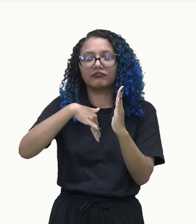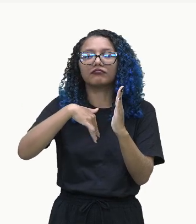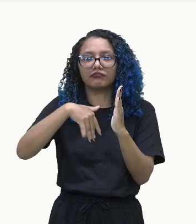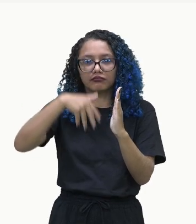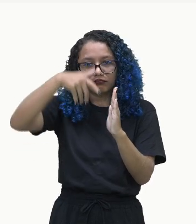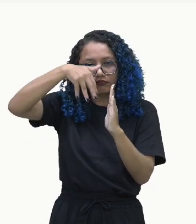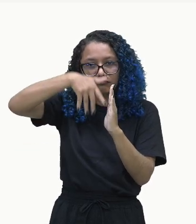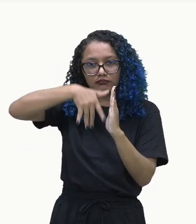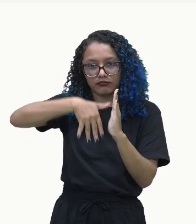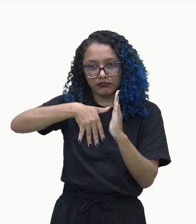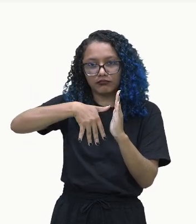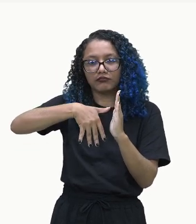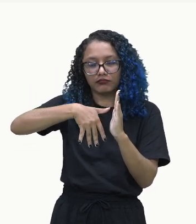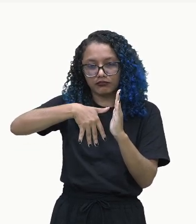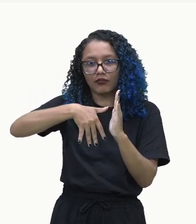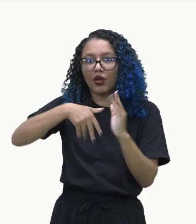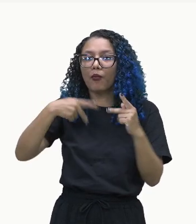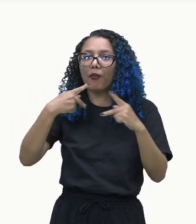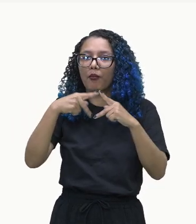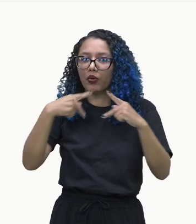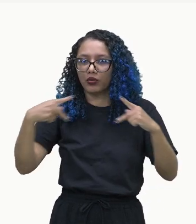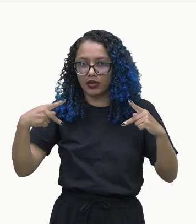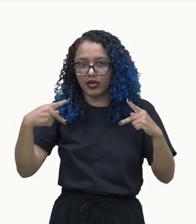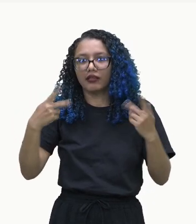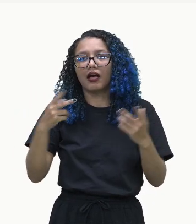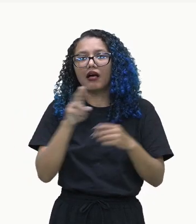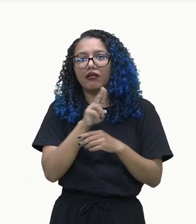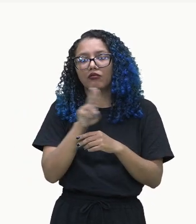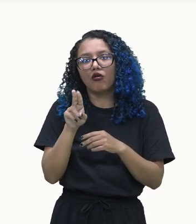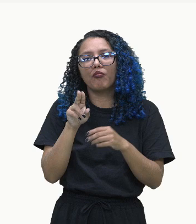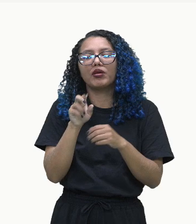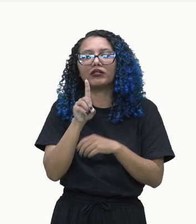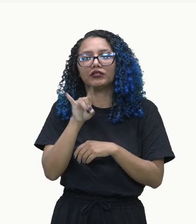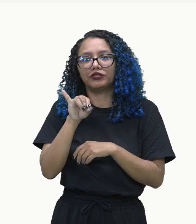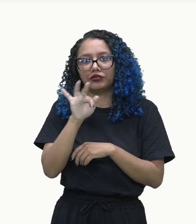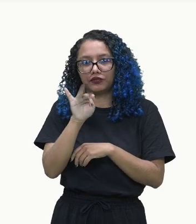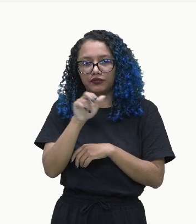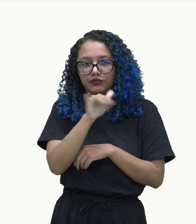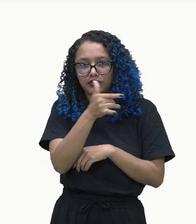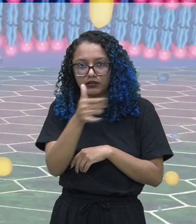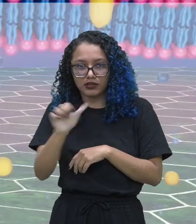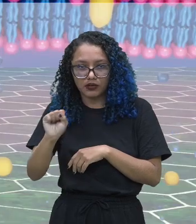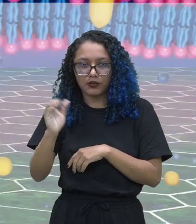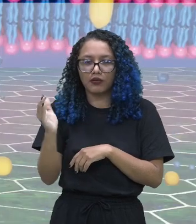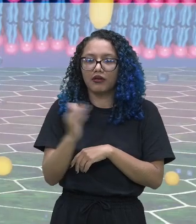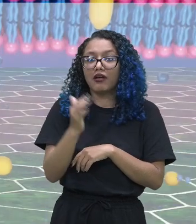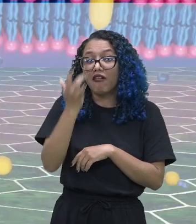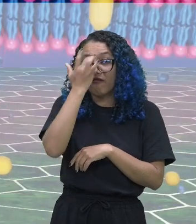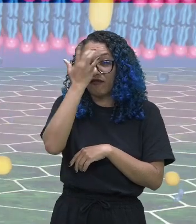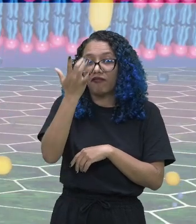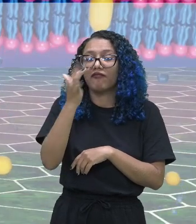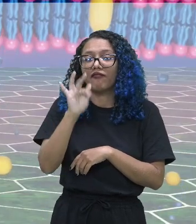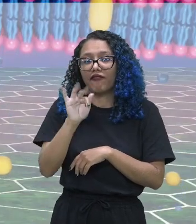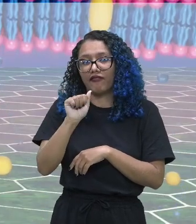as proteínas, difusão facilitada. Então, nós temos aí